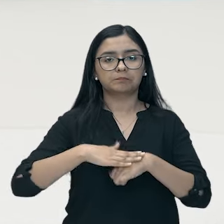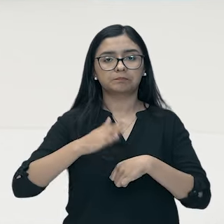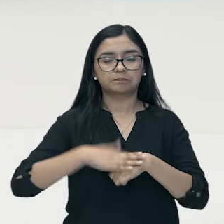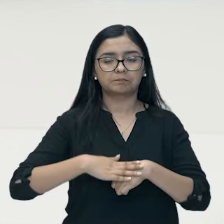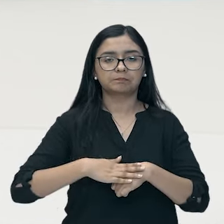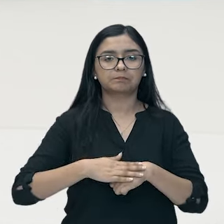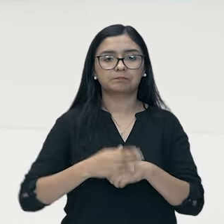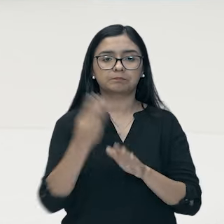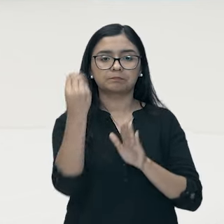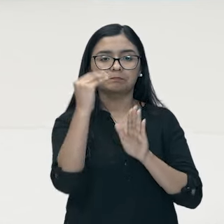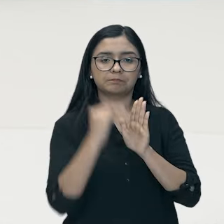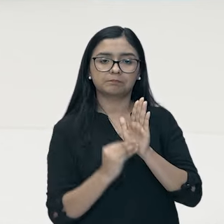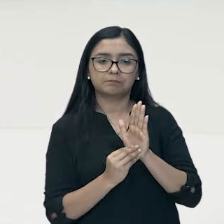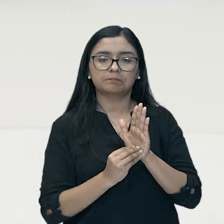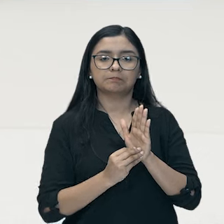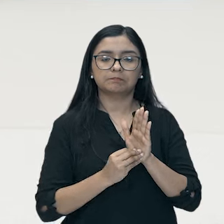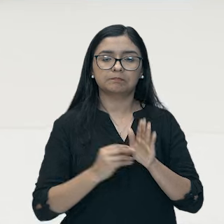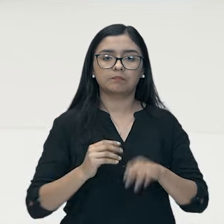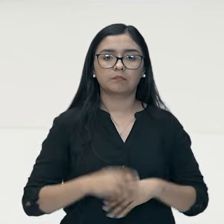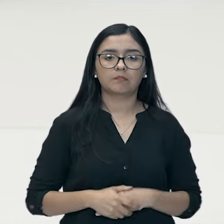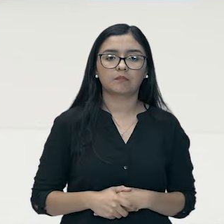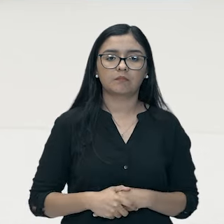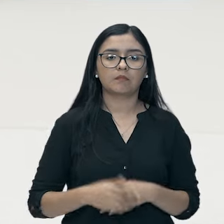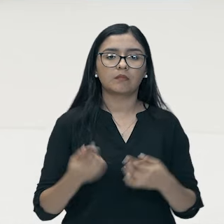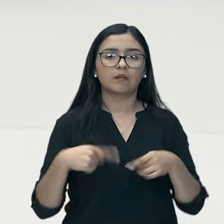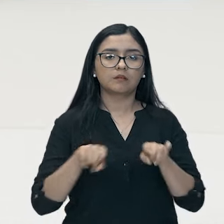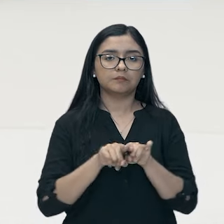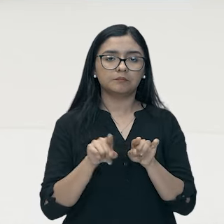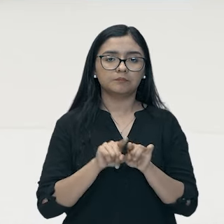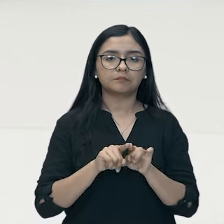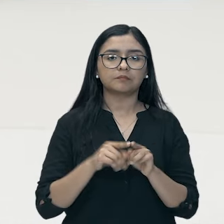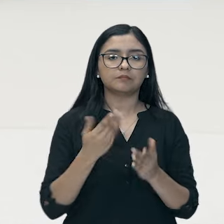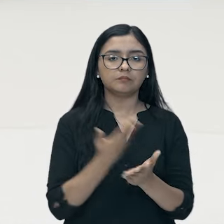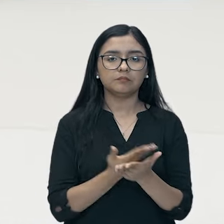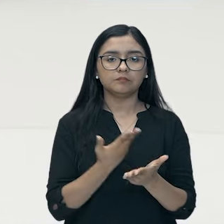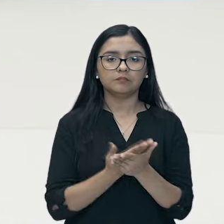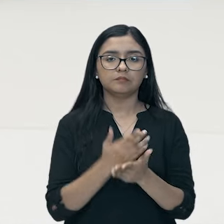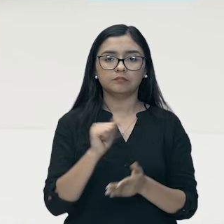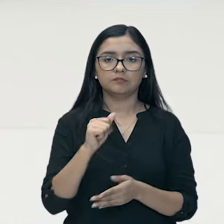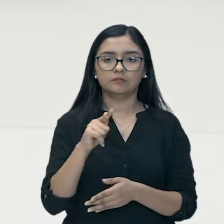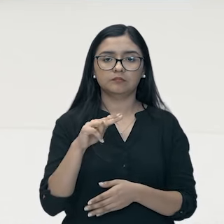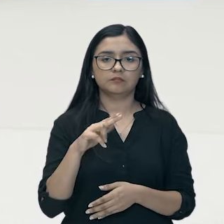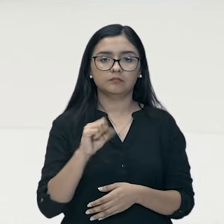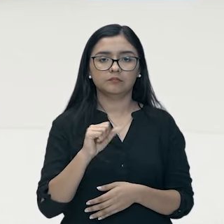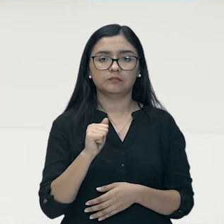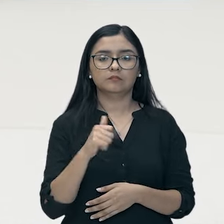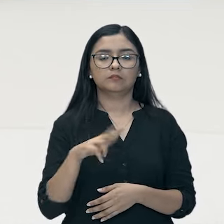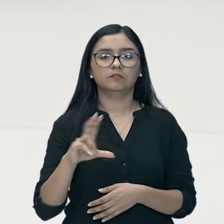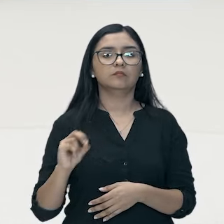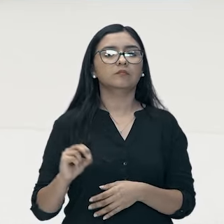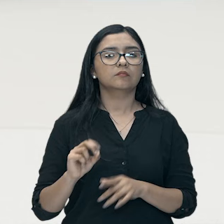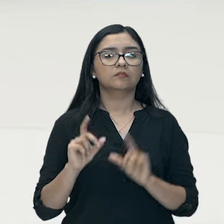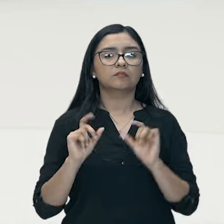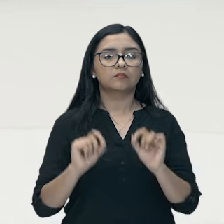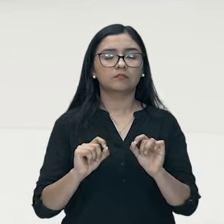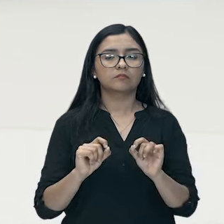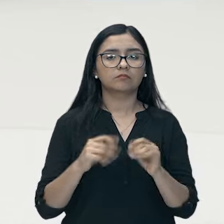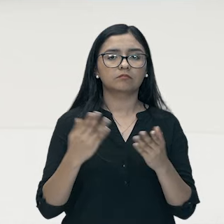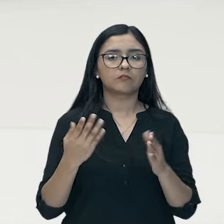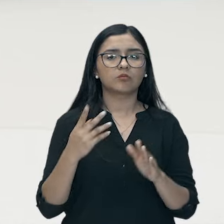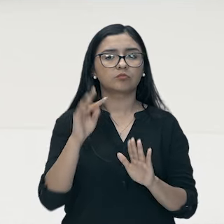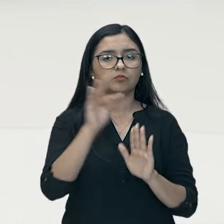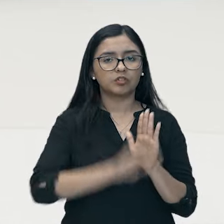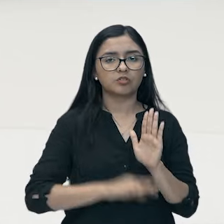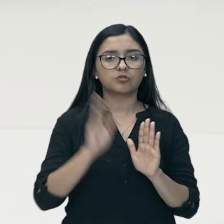no caso Nós Temos a citação indireta Nós também vimos o processo de alusão que é uma referência vaga a um texto já